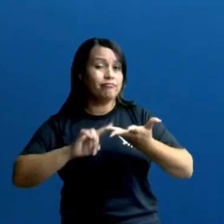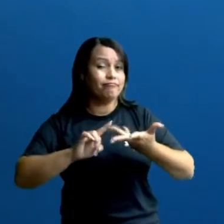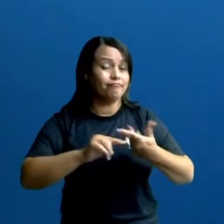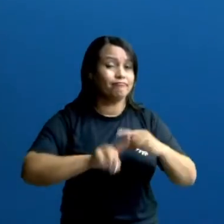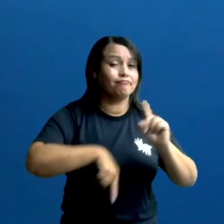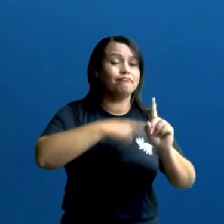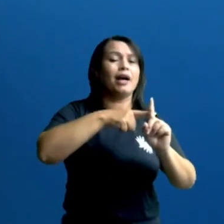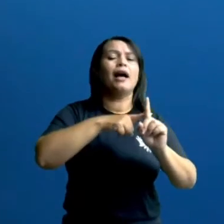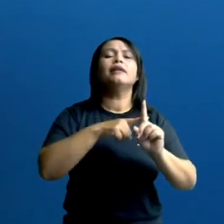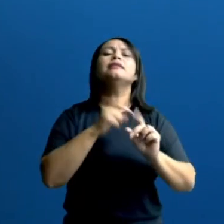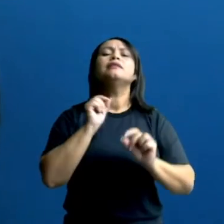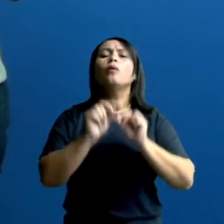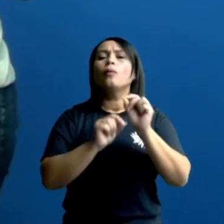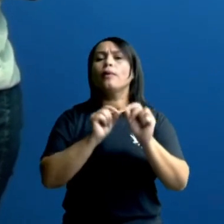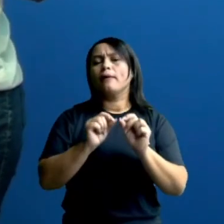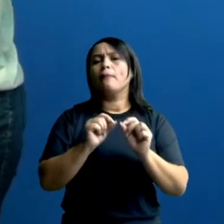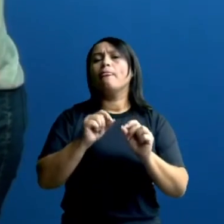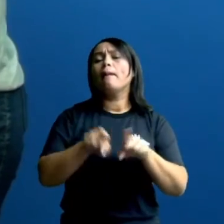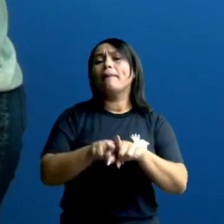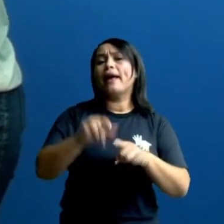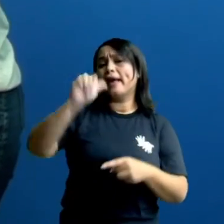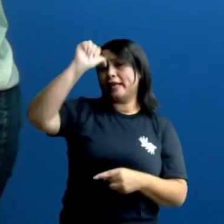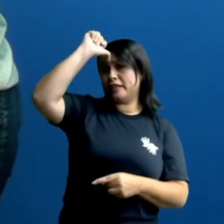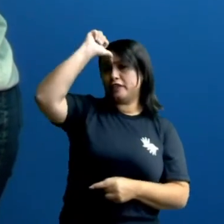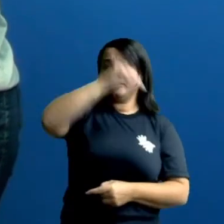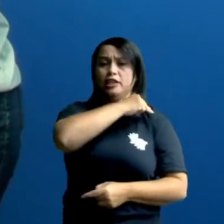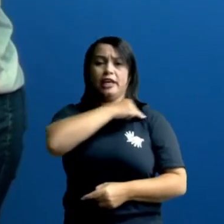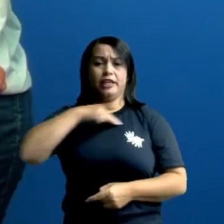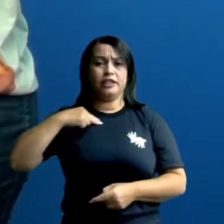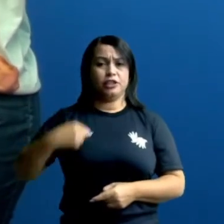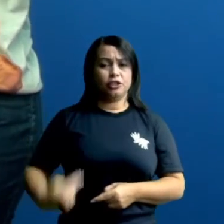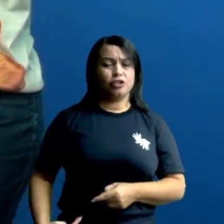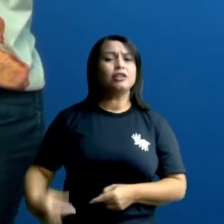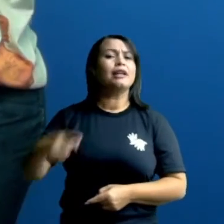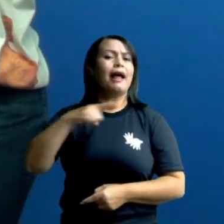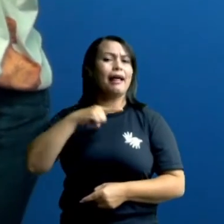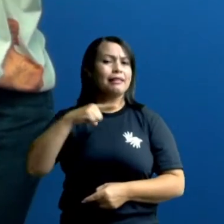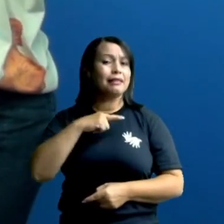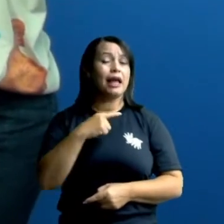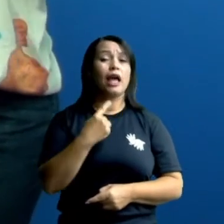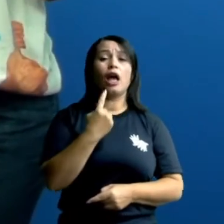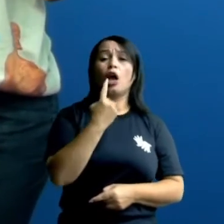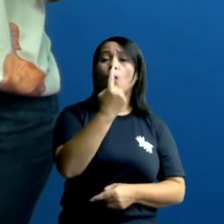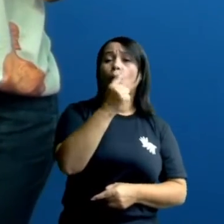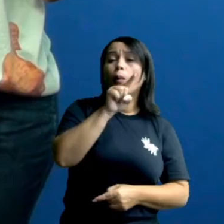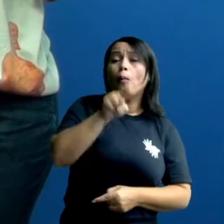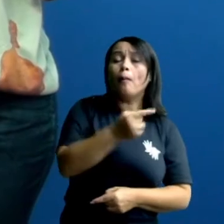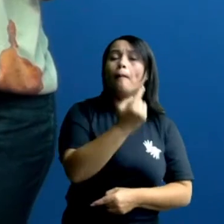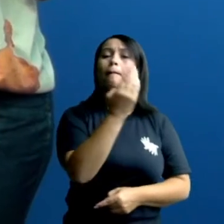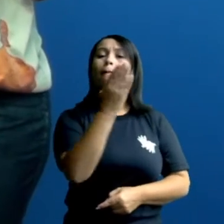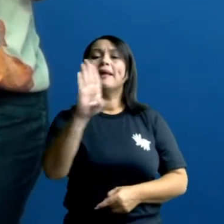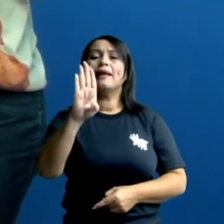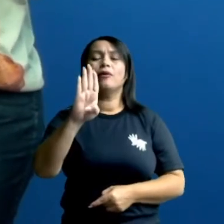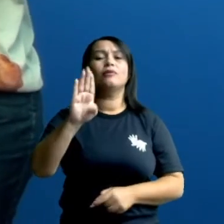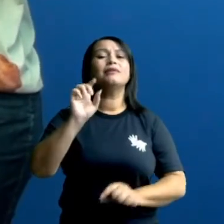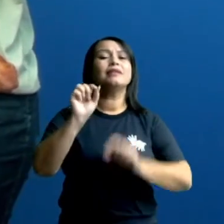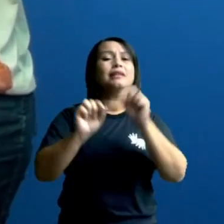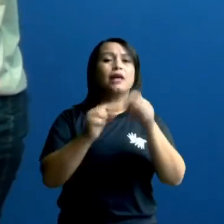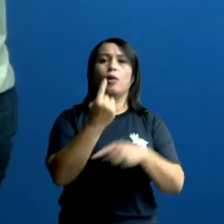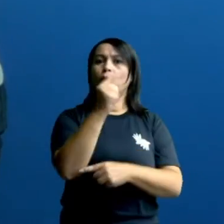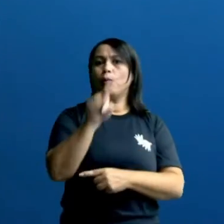Certo? E sozinho, Índia e China, cada um tem mais de 1 bilhão de habitantes. Né? É uma